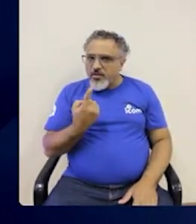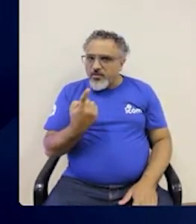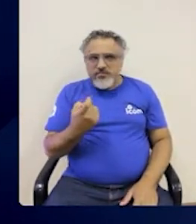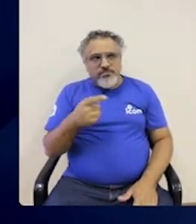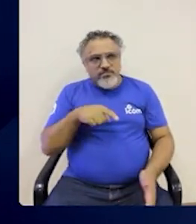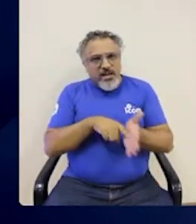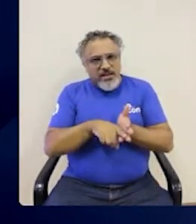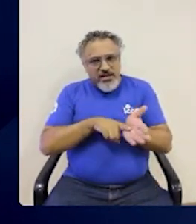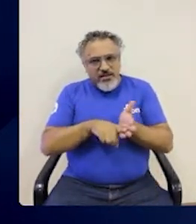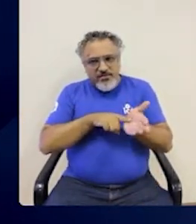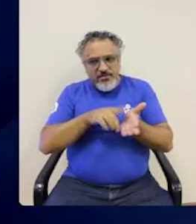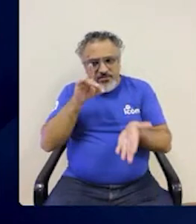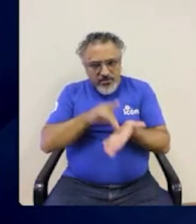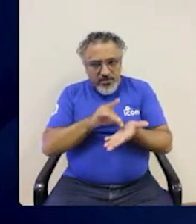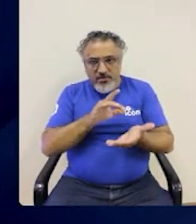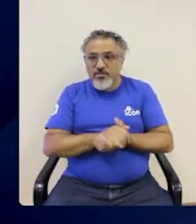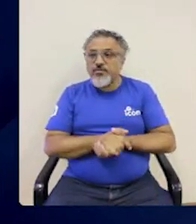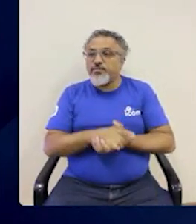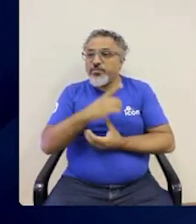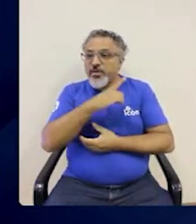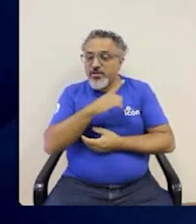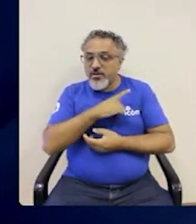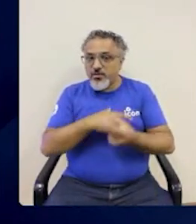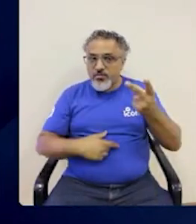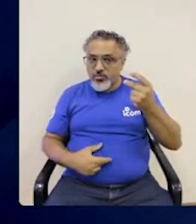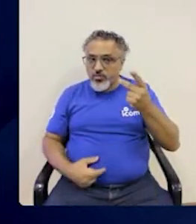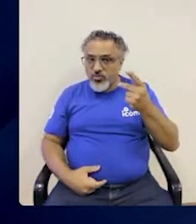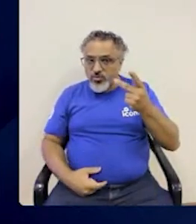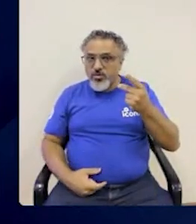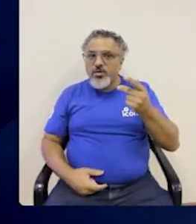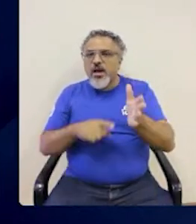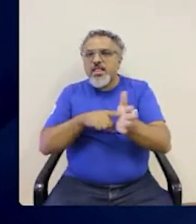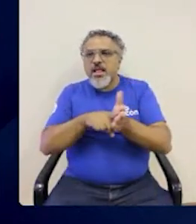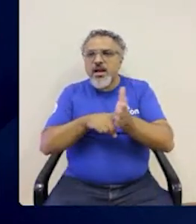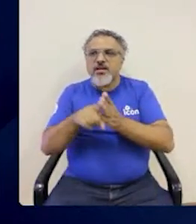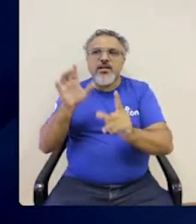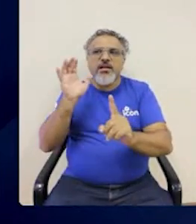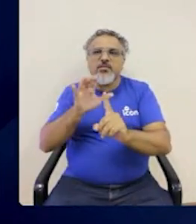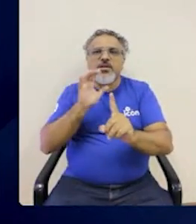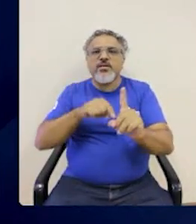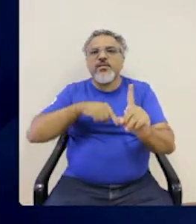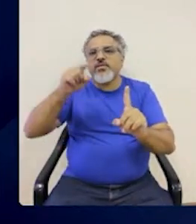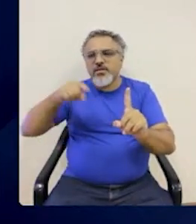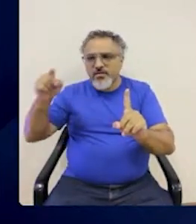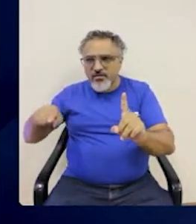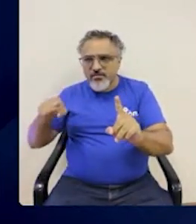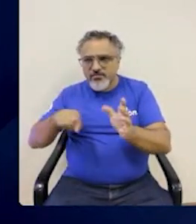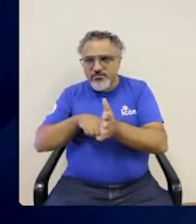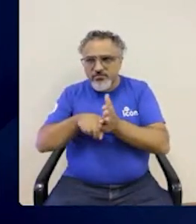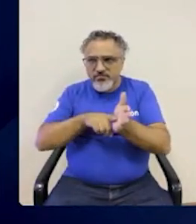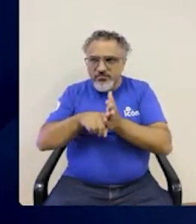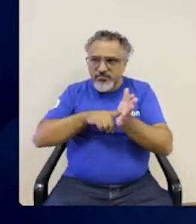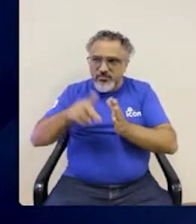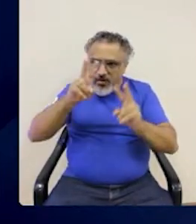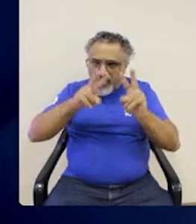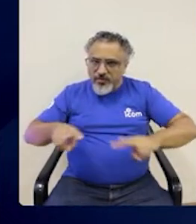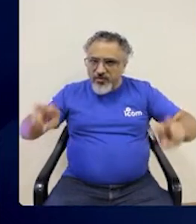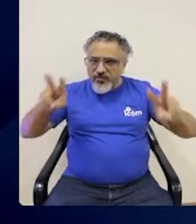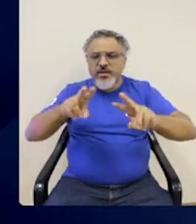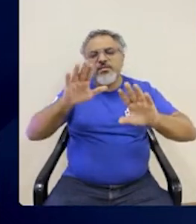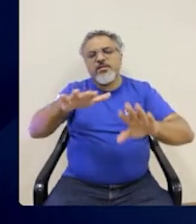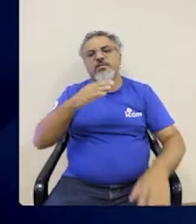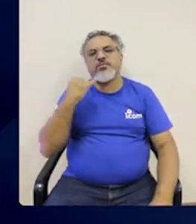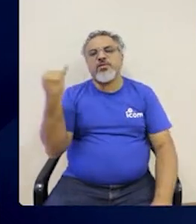da análise de implantação. A gente tem um componente 2, que é a análise da influência da variação na implantação sobre os efeitos observados. Isso é